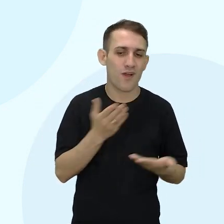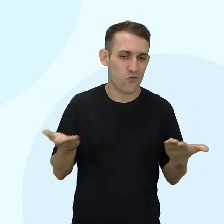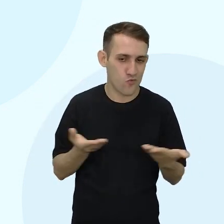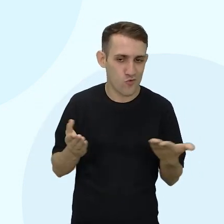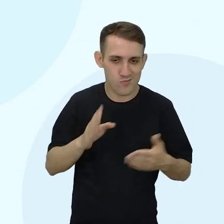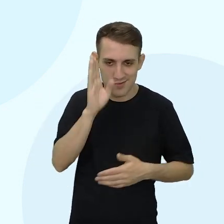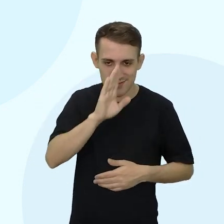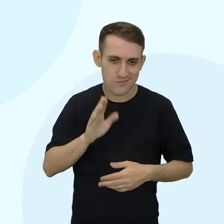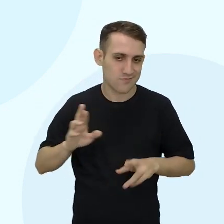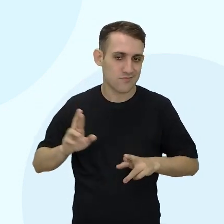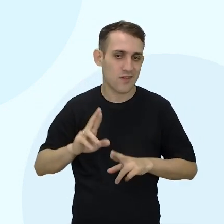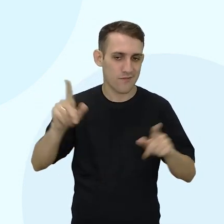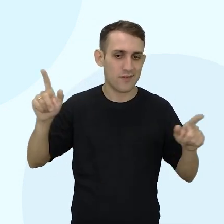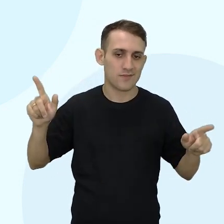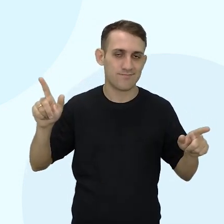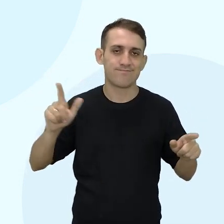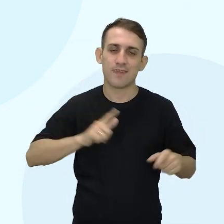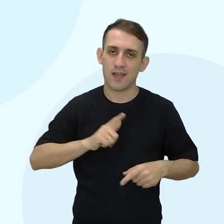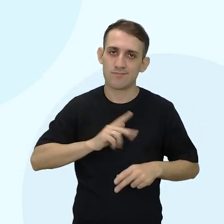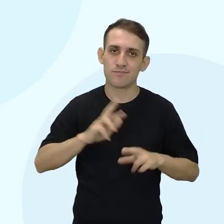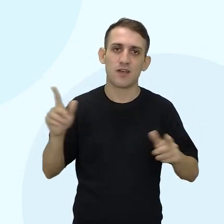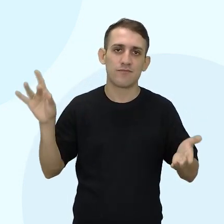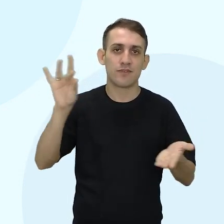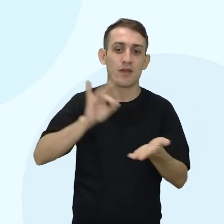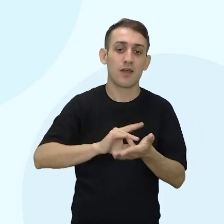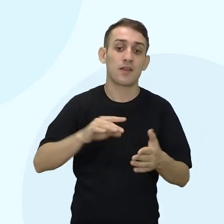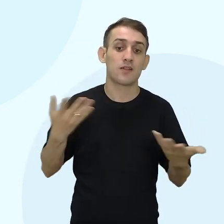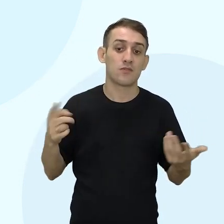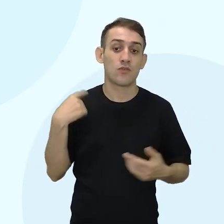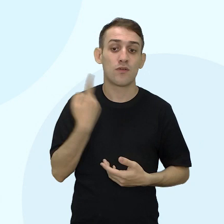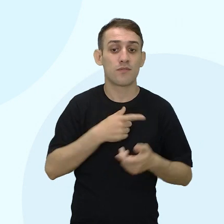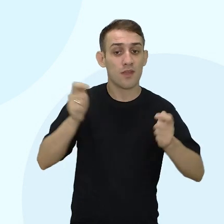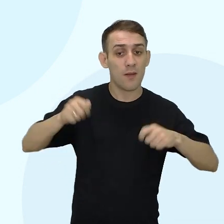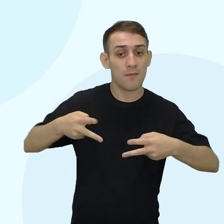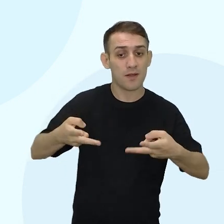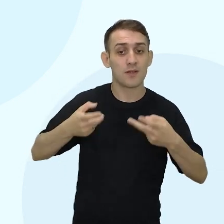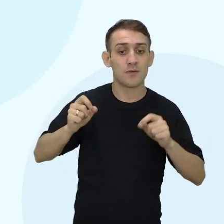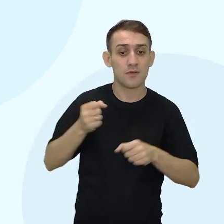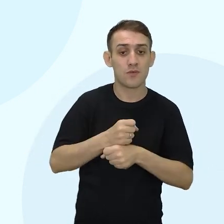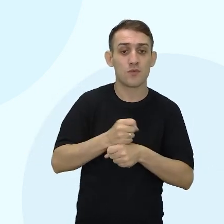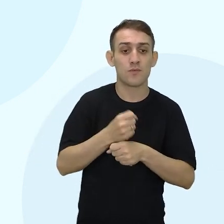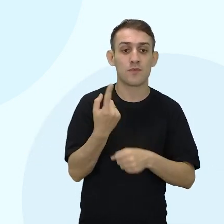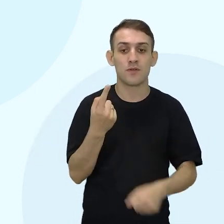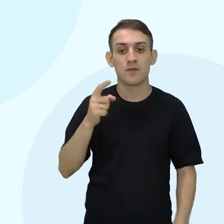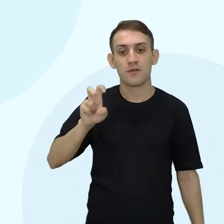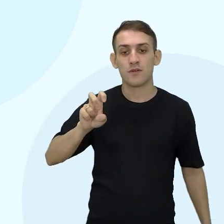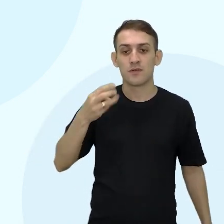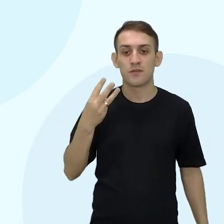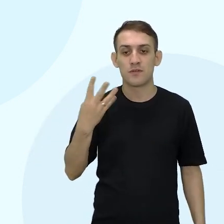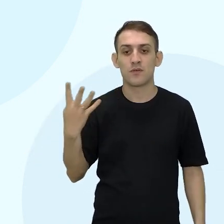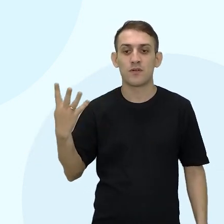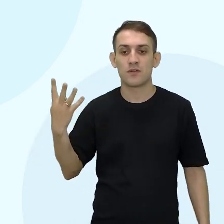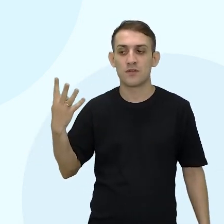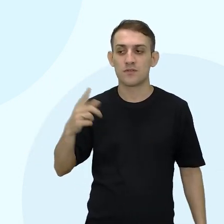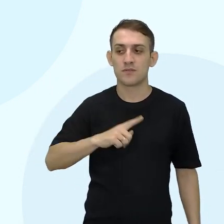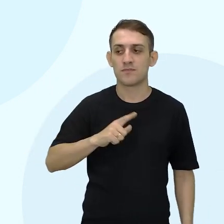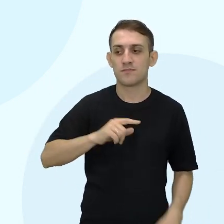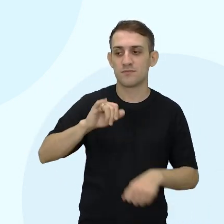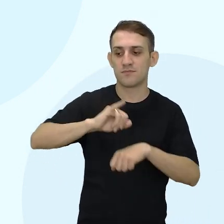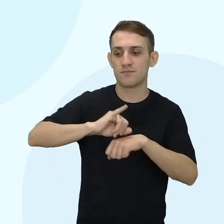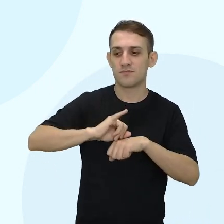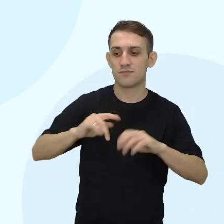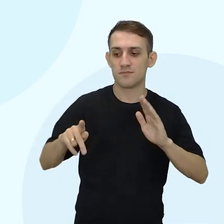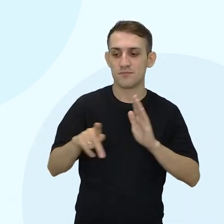pessoal? Grande diferença aí. Então, a gente consegue perceber em 1534 essas capitanias